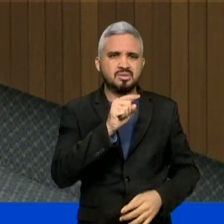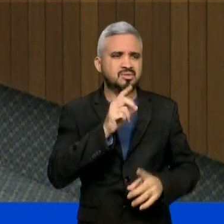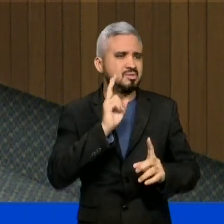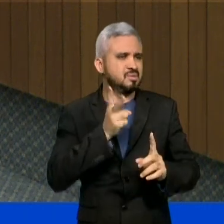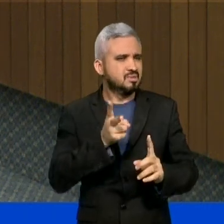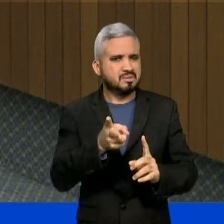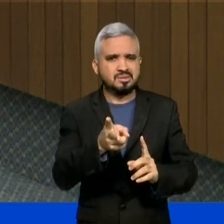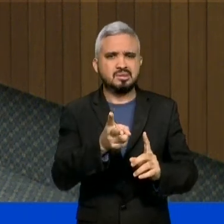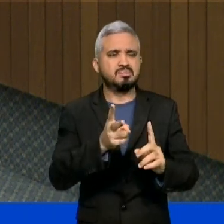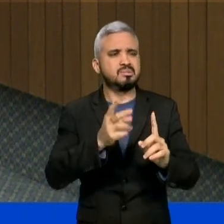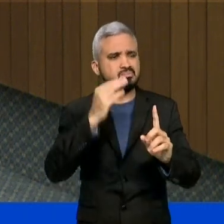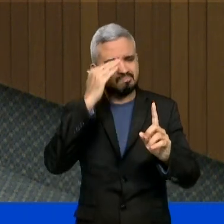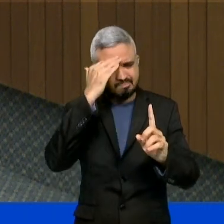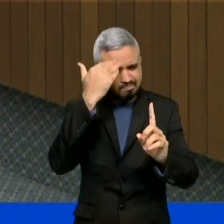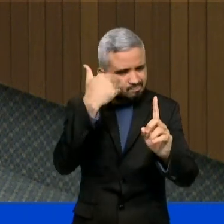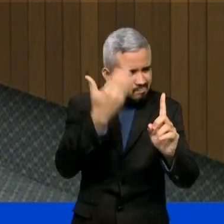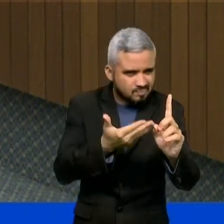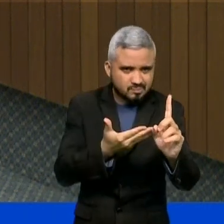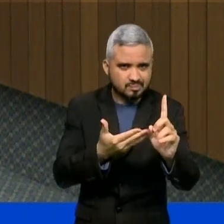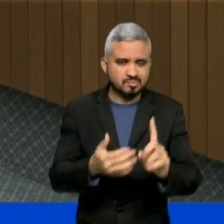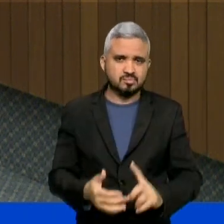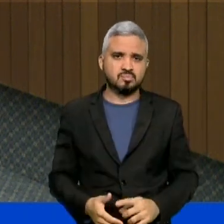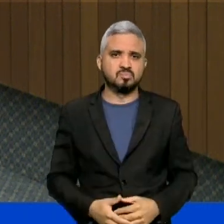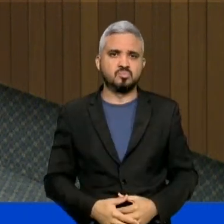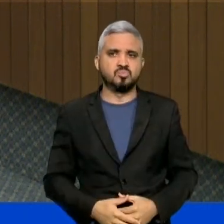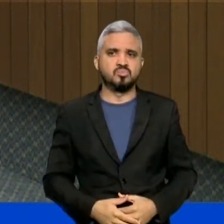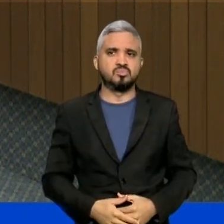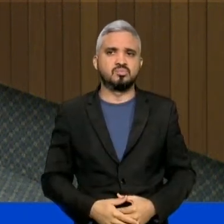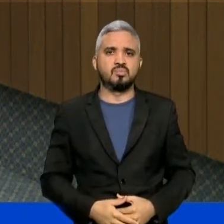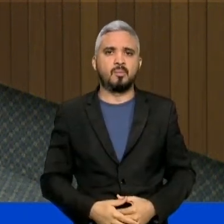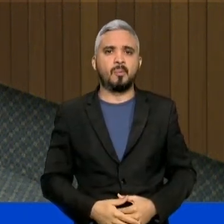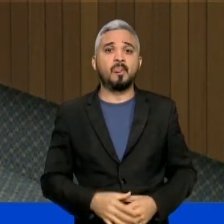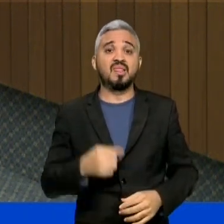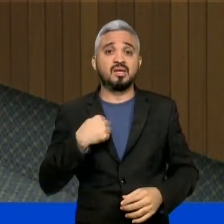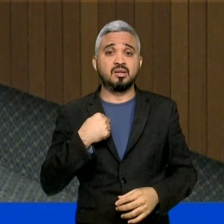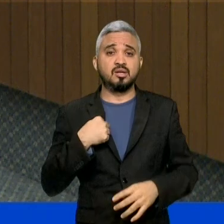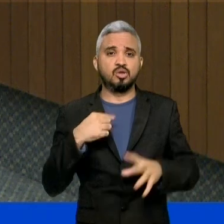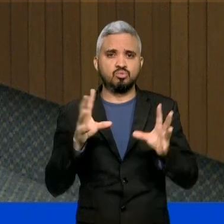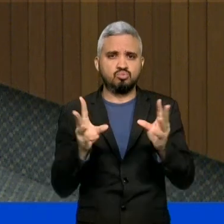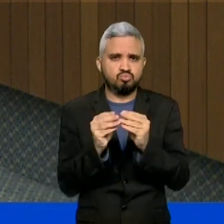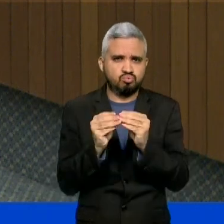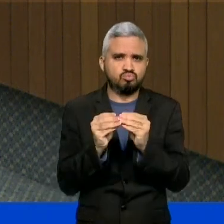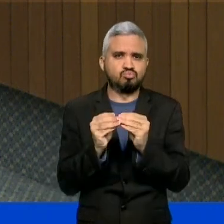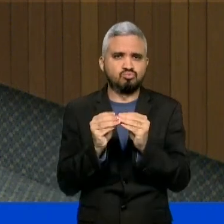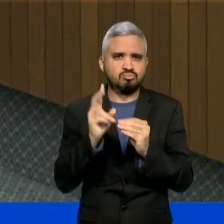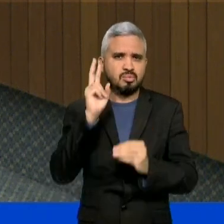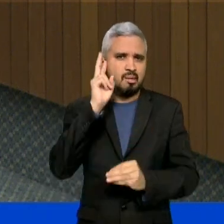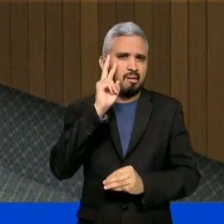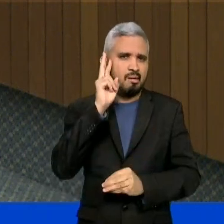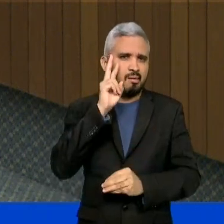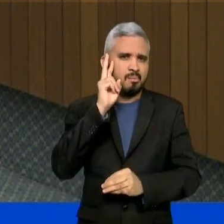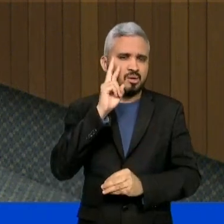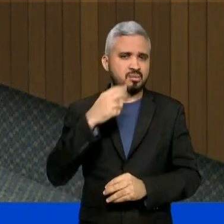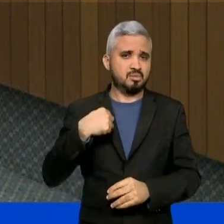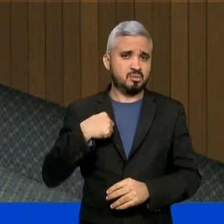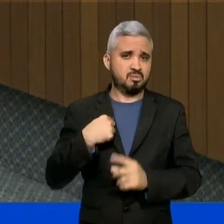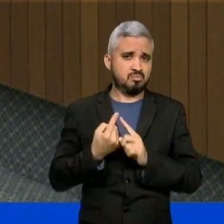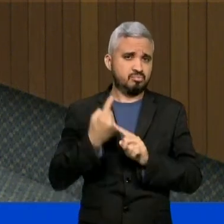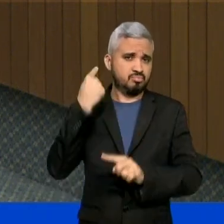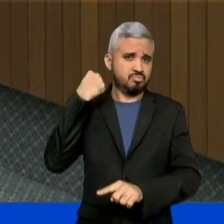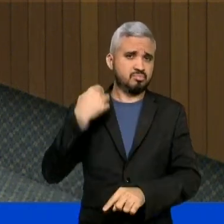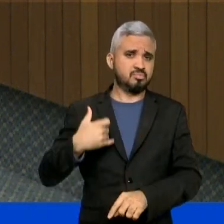Mas vou me restringir a rememorar quando eu tinha 18 anos de